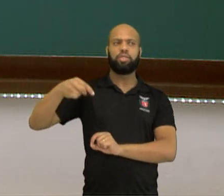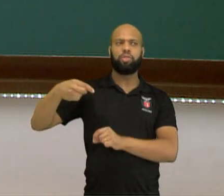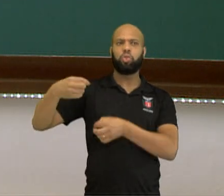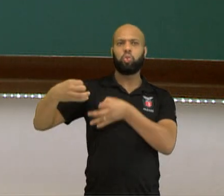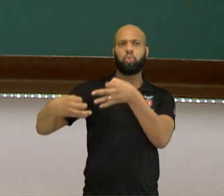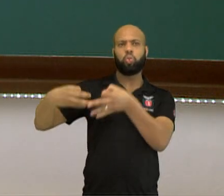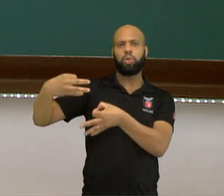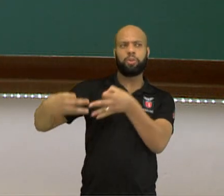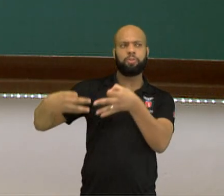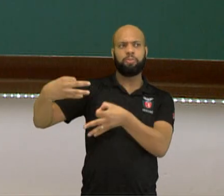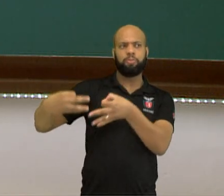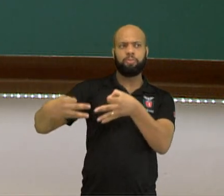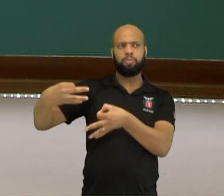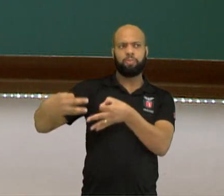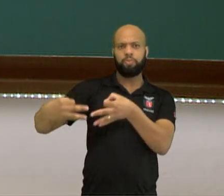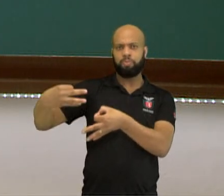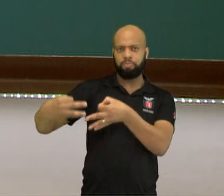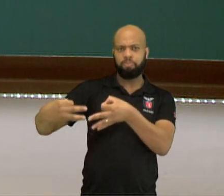a